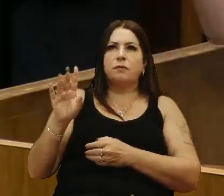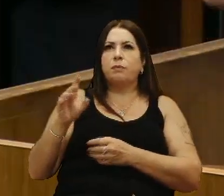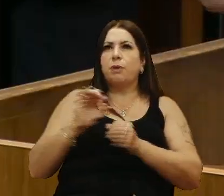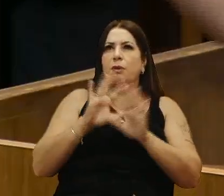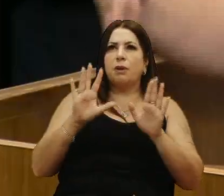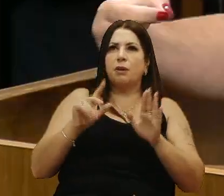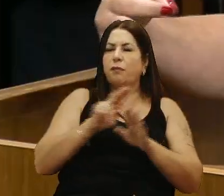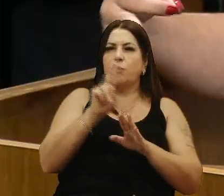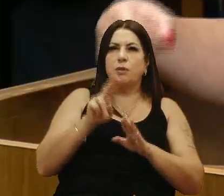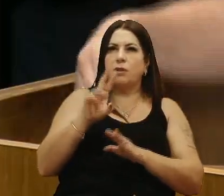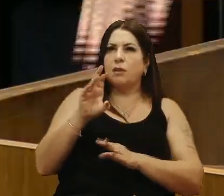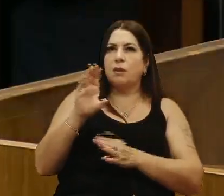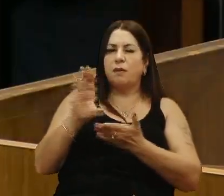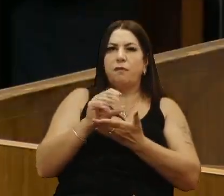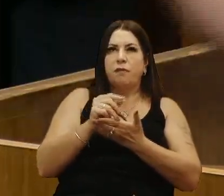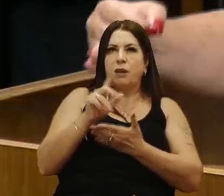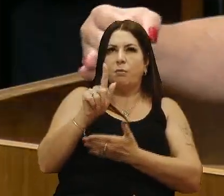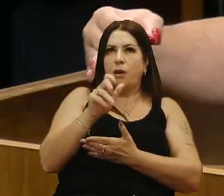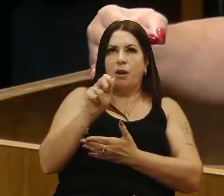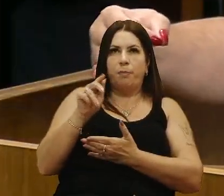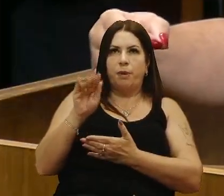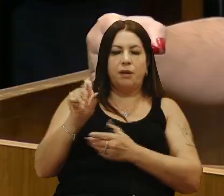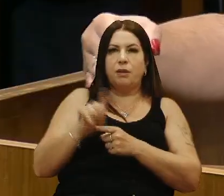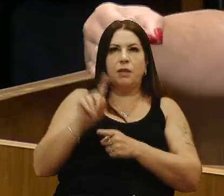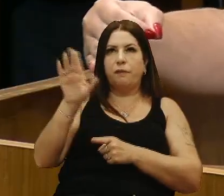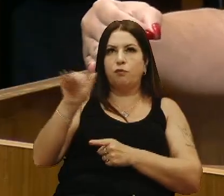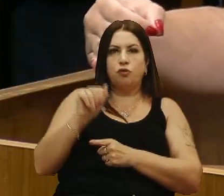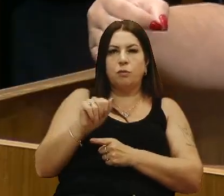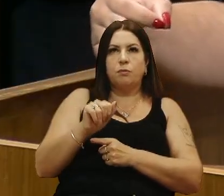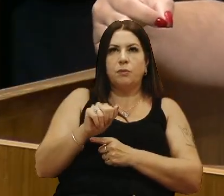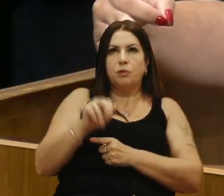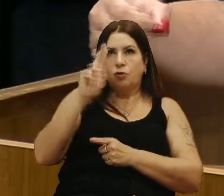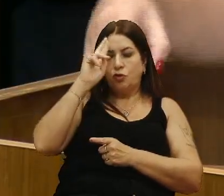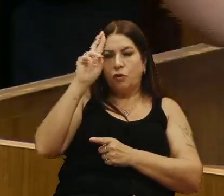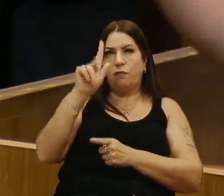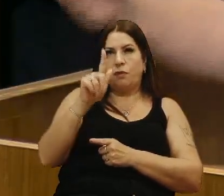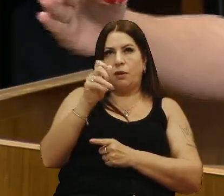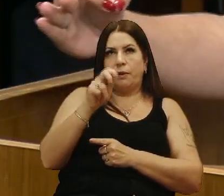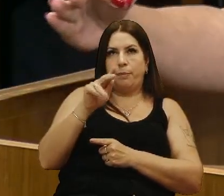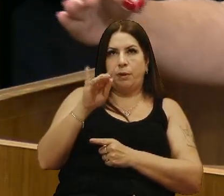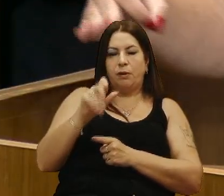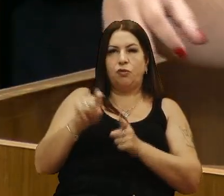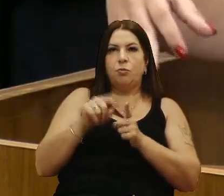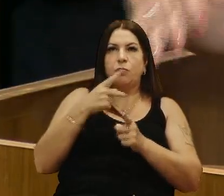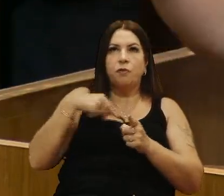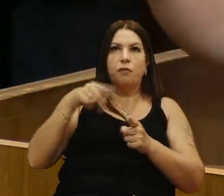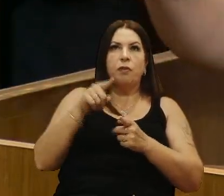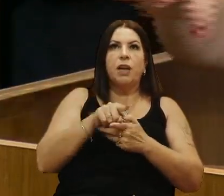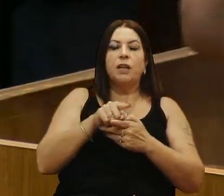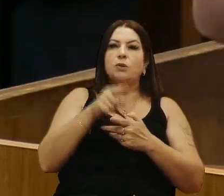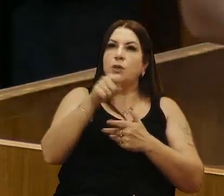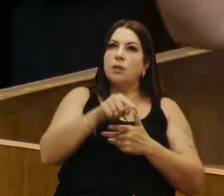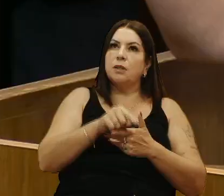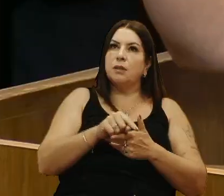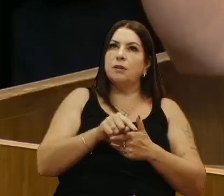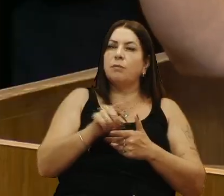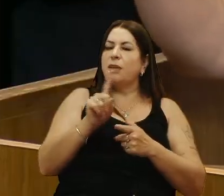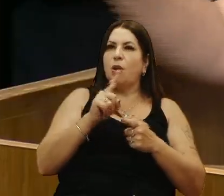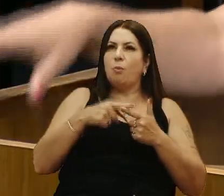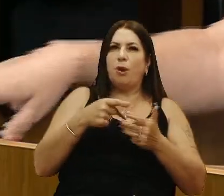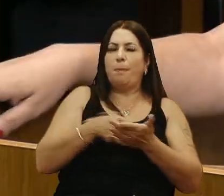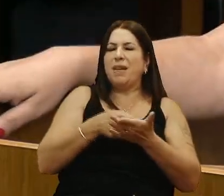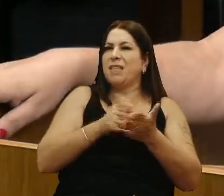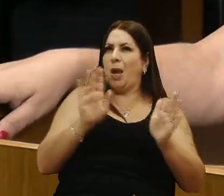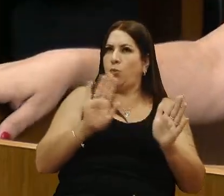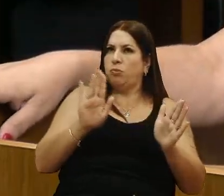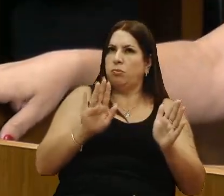claro, eu não vou usar a verba de gabinete e não vou nomear o chefe de gabinete, como foi, falado, mas não por